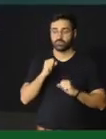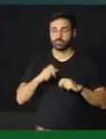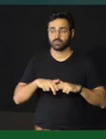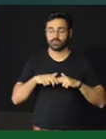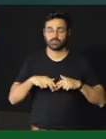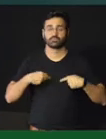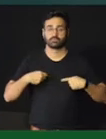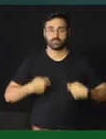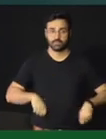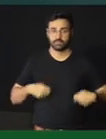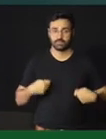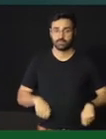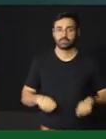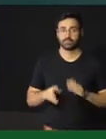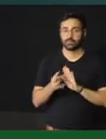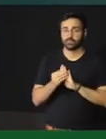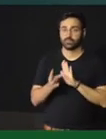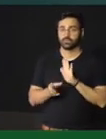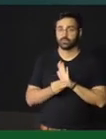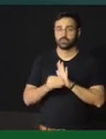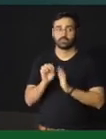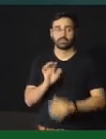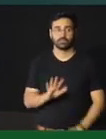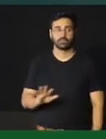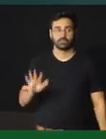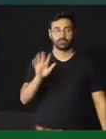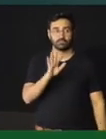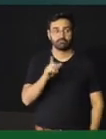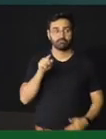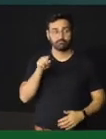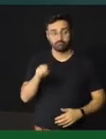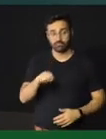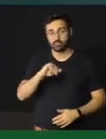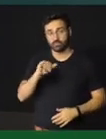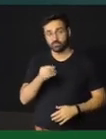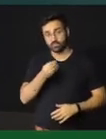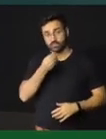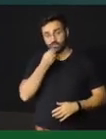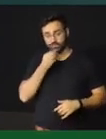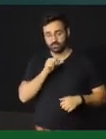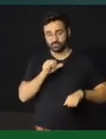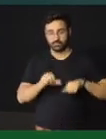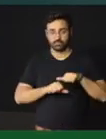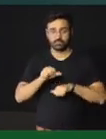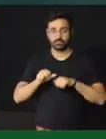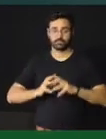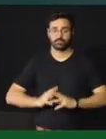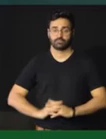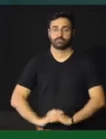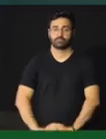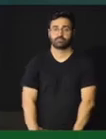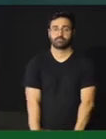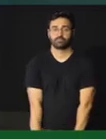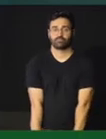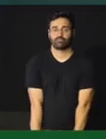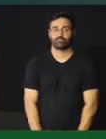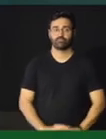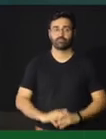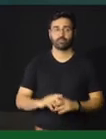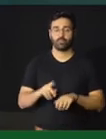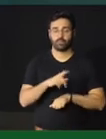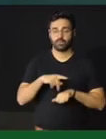nacional e tem que fazer com que essa oportunidade da transição essa posição estratégica que o Brasil